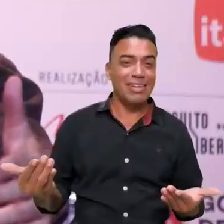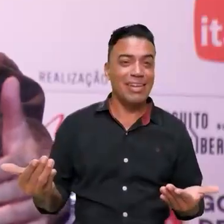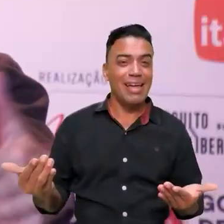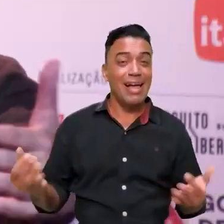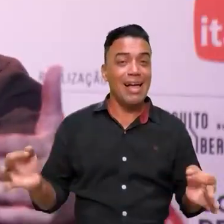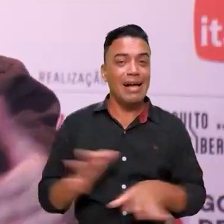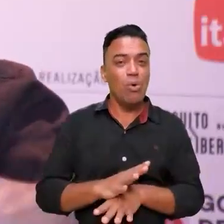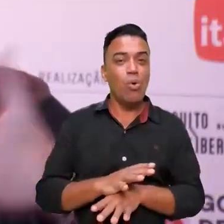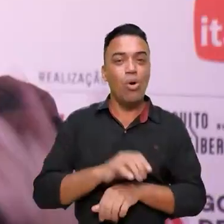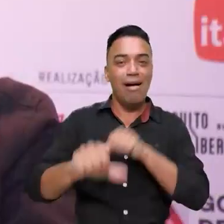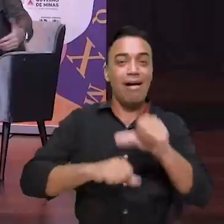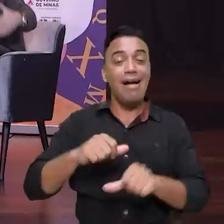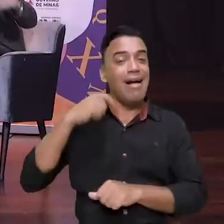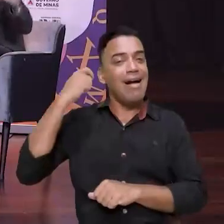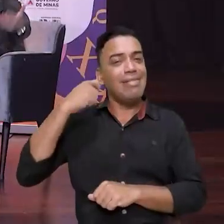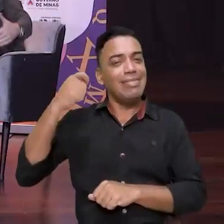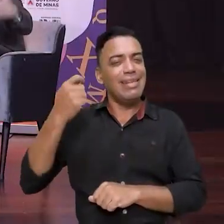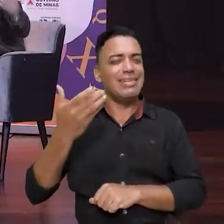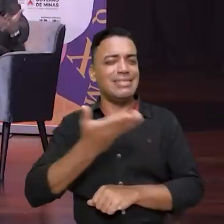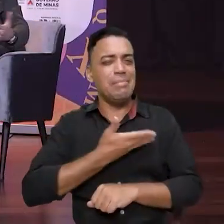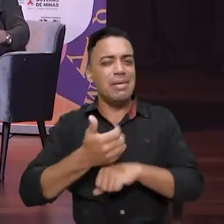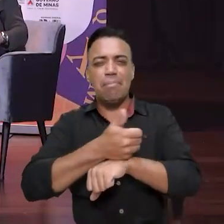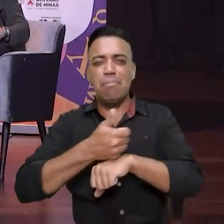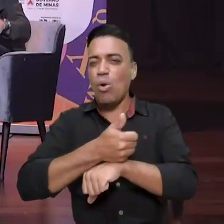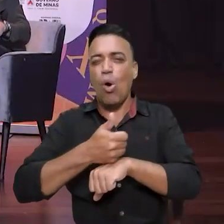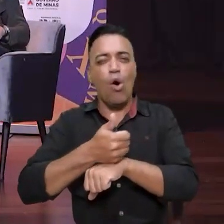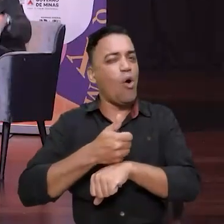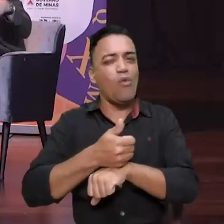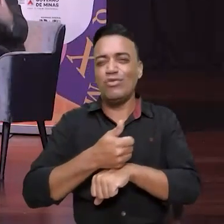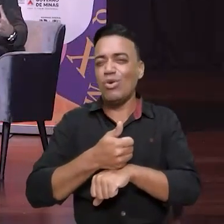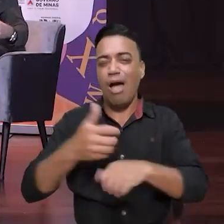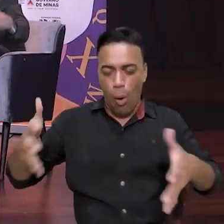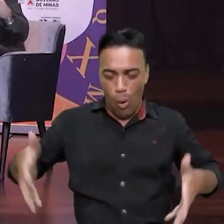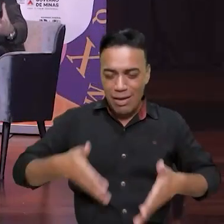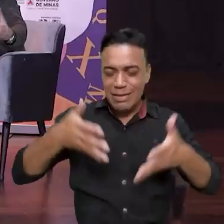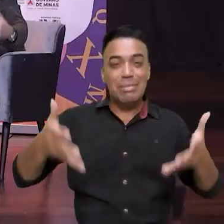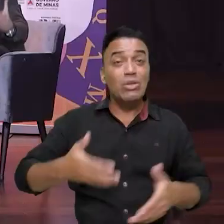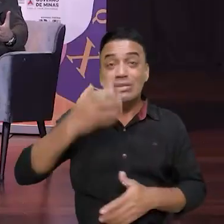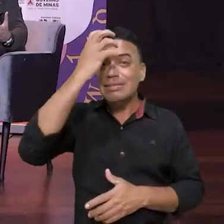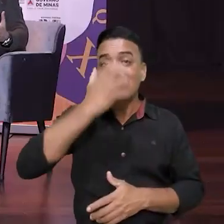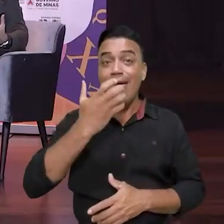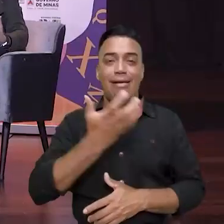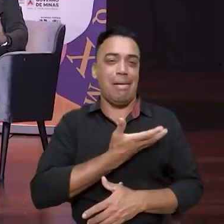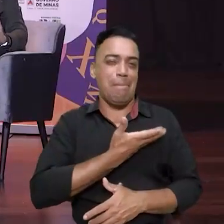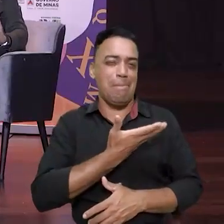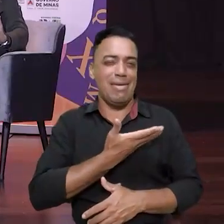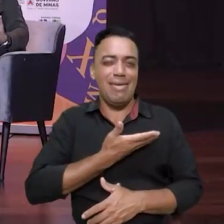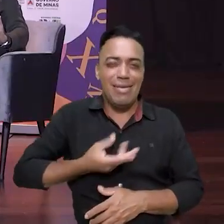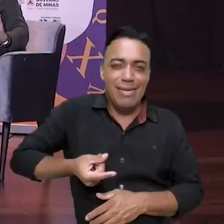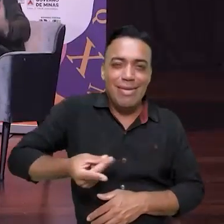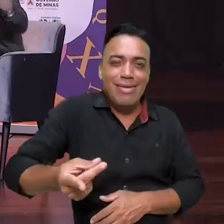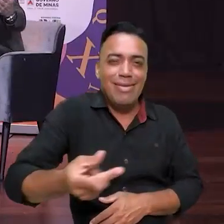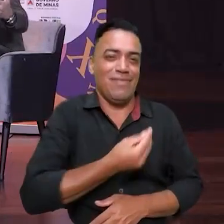fim, acabou se tornando das atrizes, as colegas, as profissionais mais inspiradoras, mais sérias, mais amigas que eu tenho na